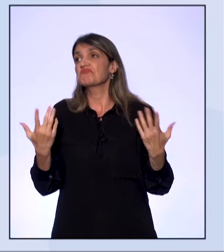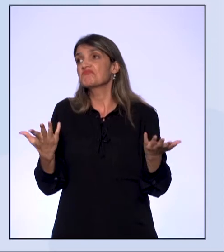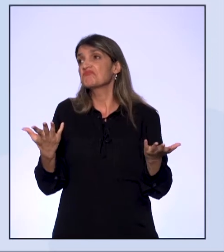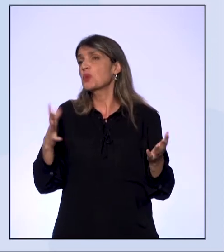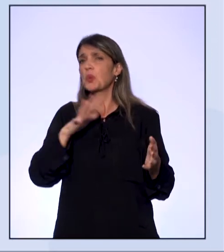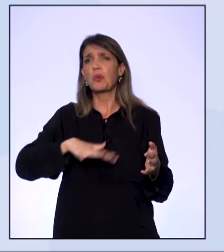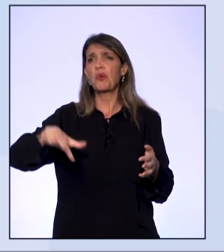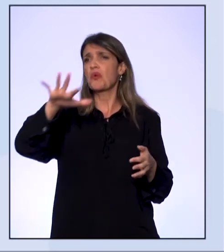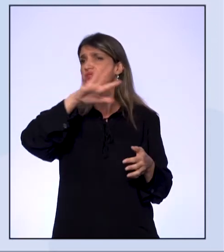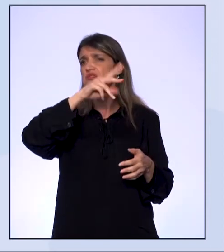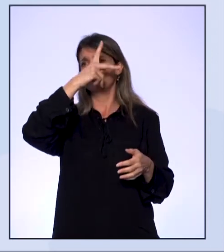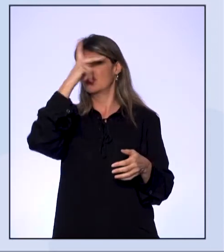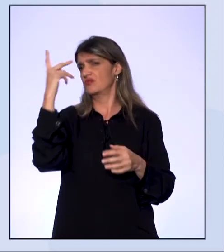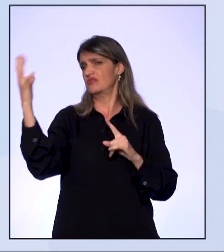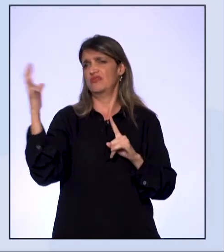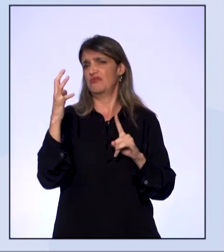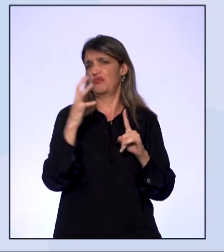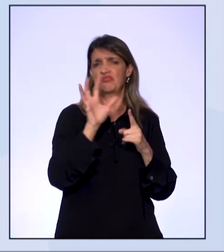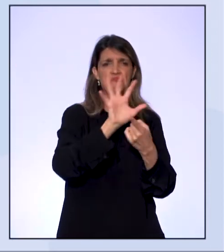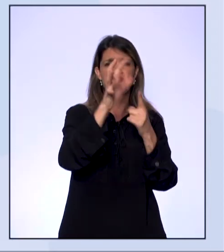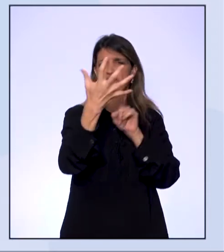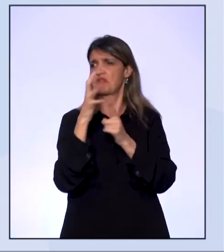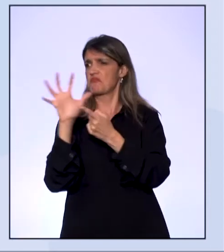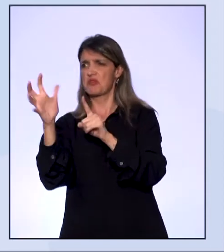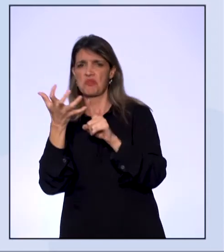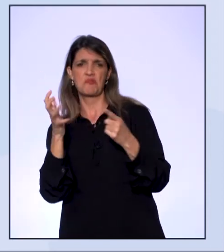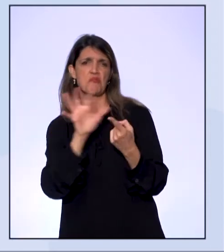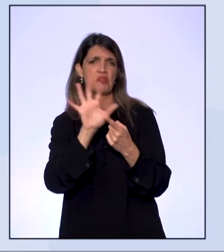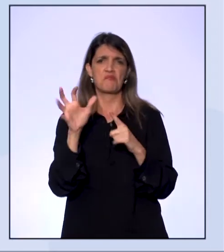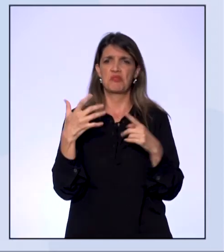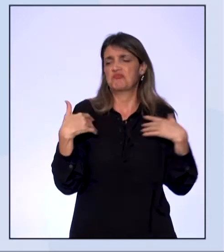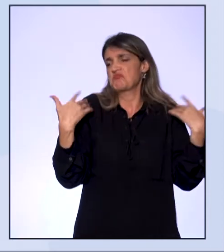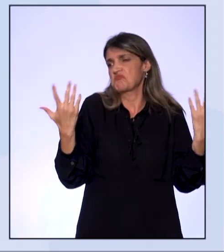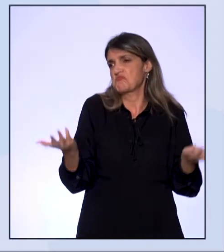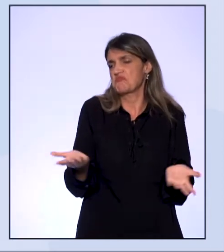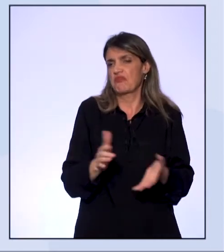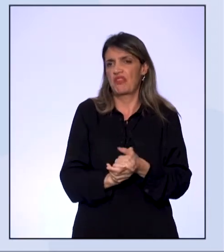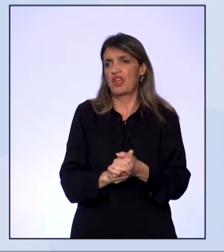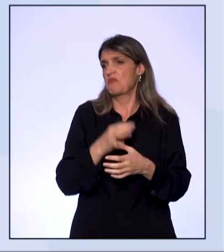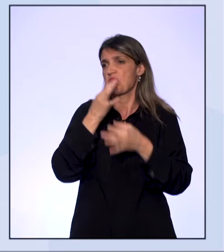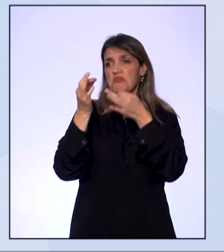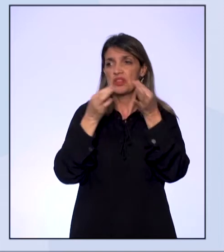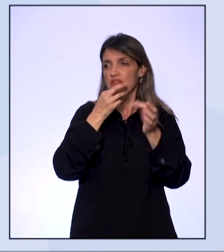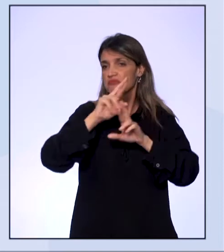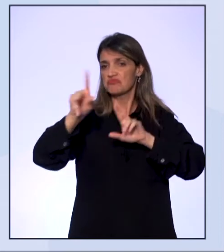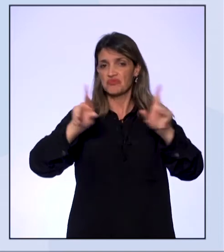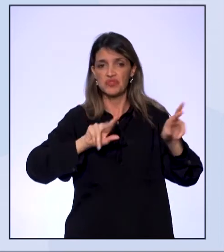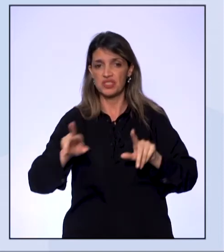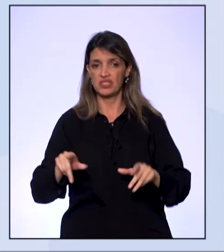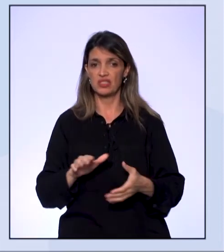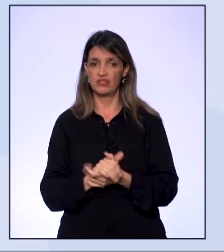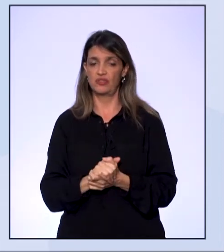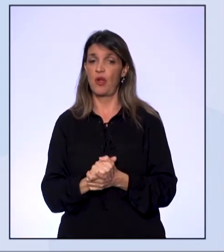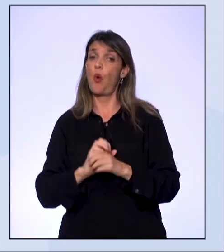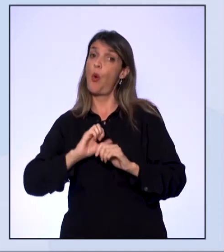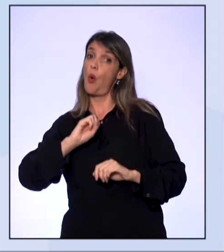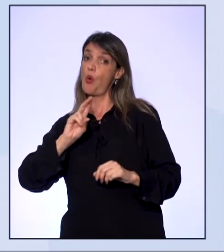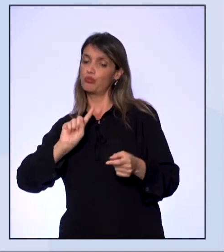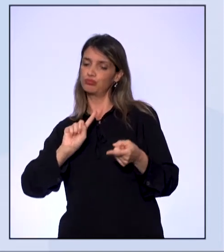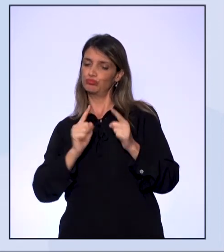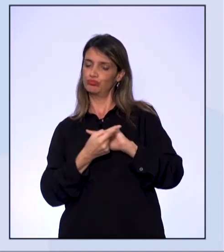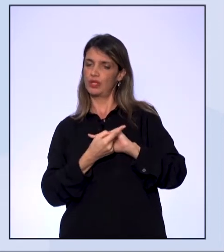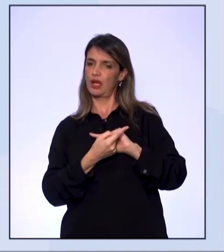grau, influenciam umas às outras quando emitem opiniões. Eu posso ser contrário.